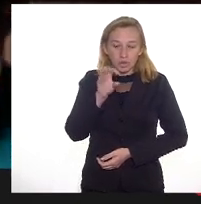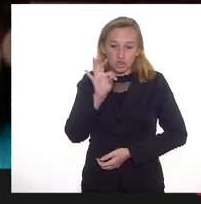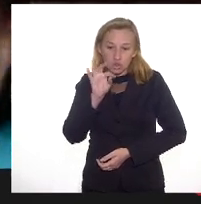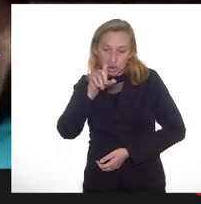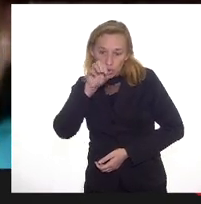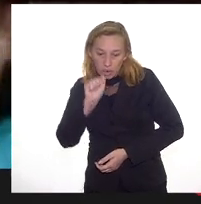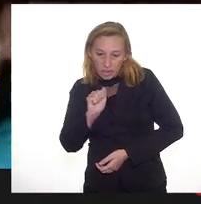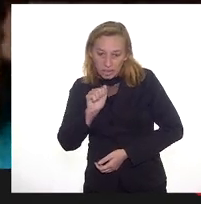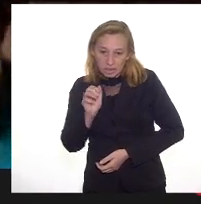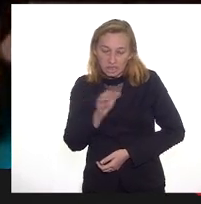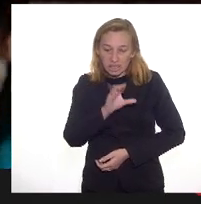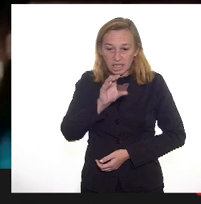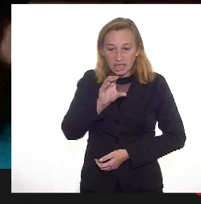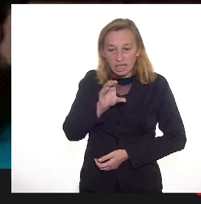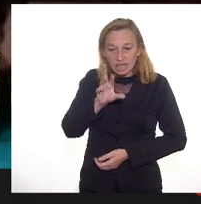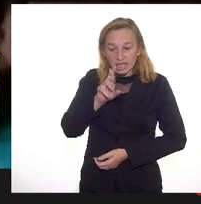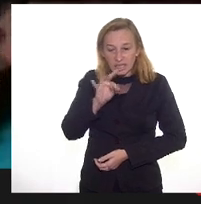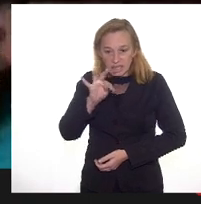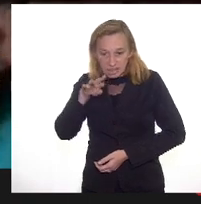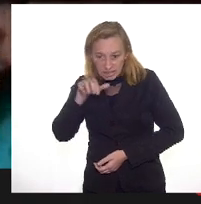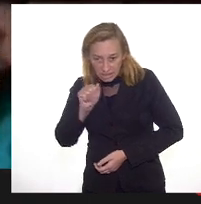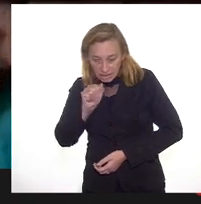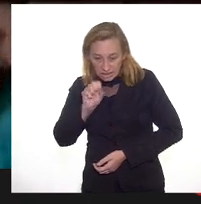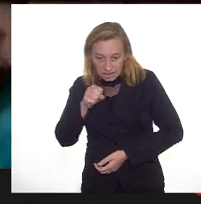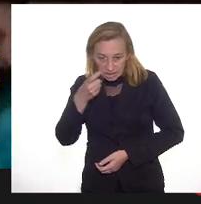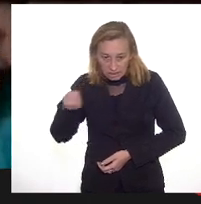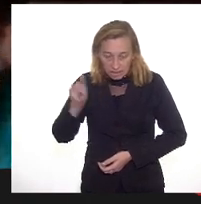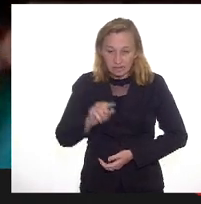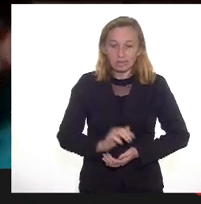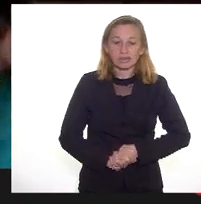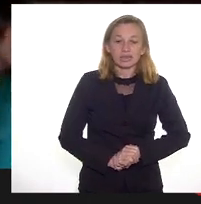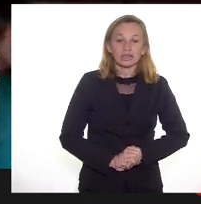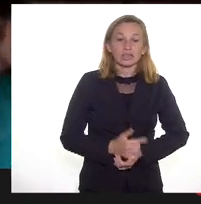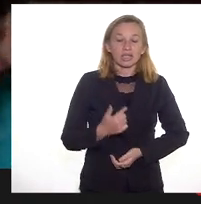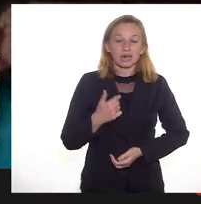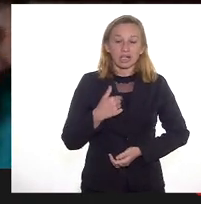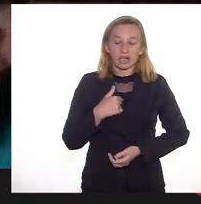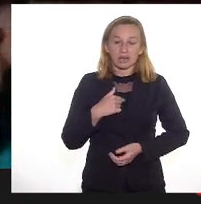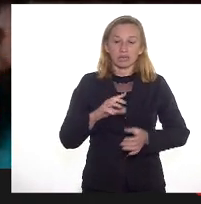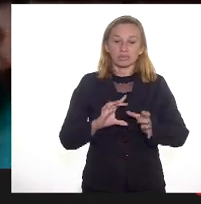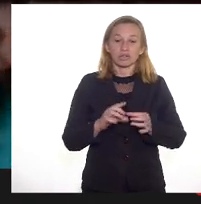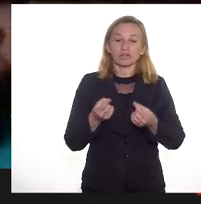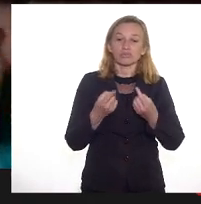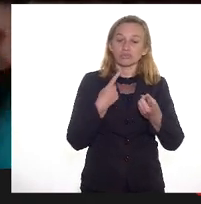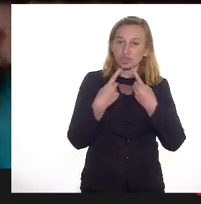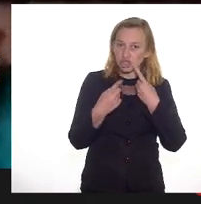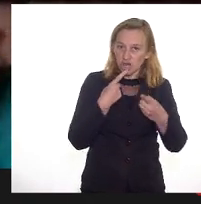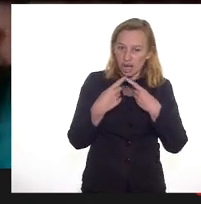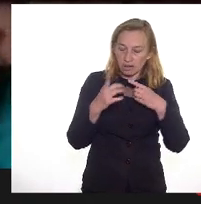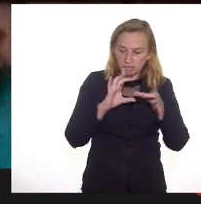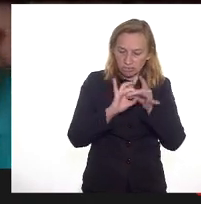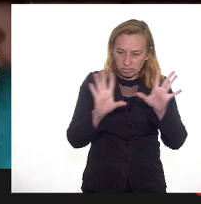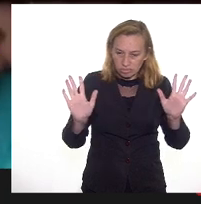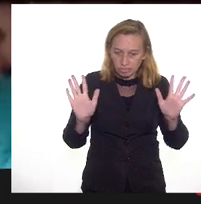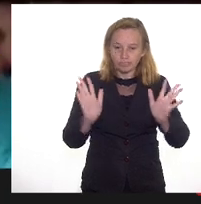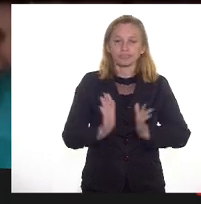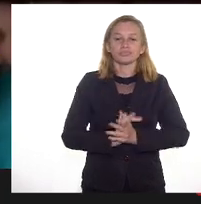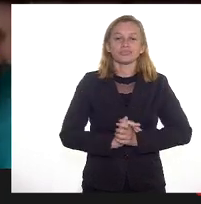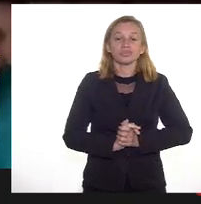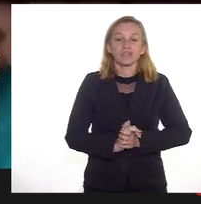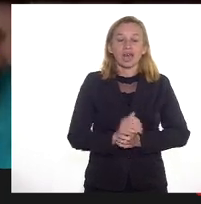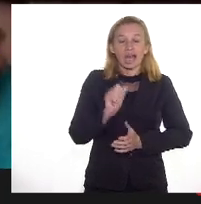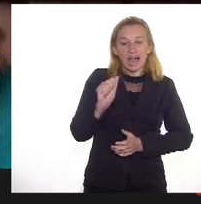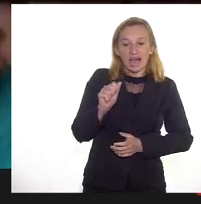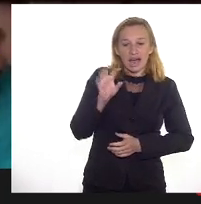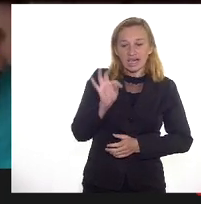Gileade e uma defensora, quanto mais, do Estado laico e do diálogo, sobretudo, né? Como